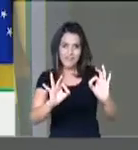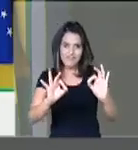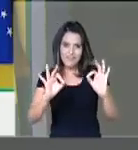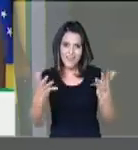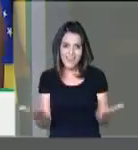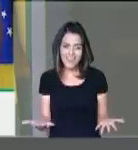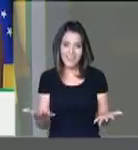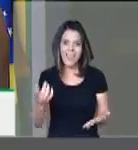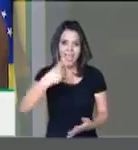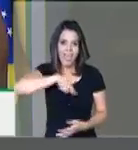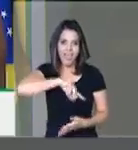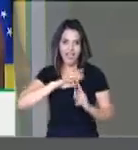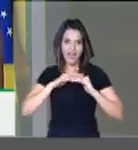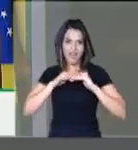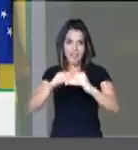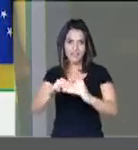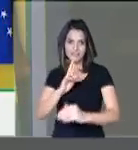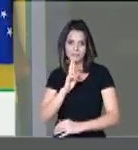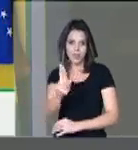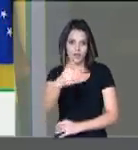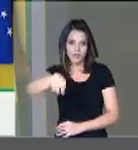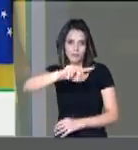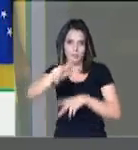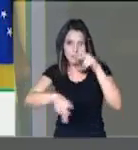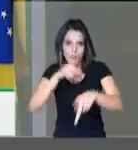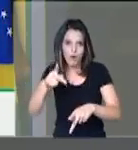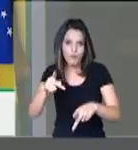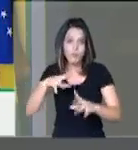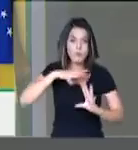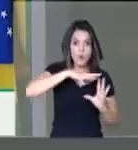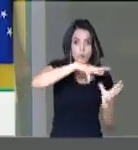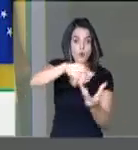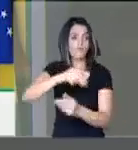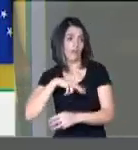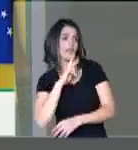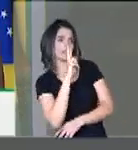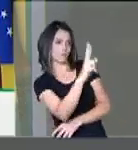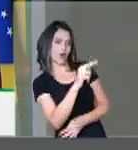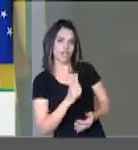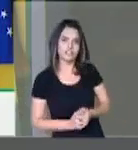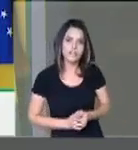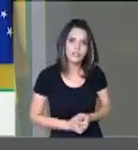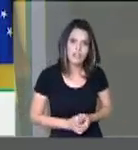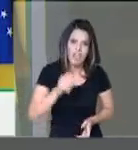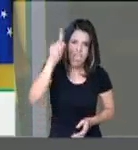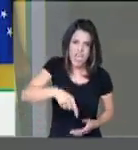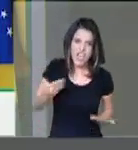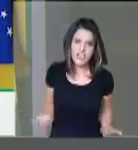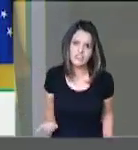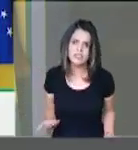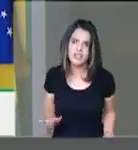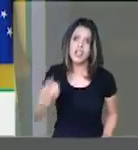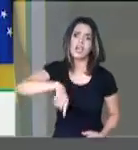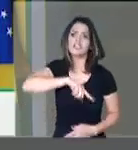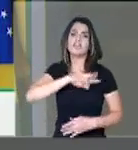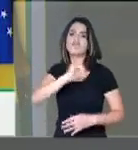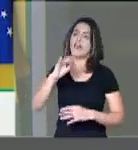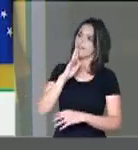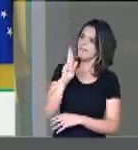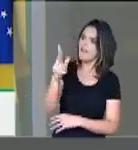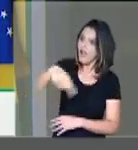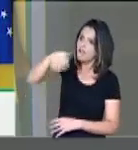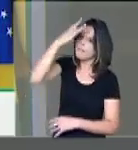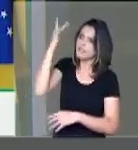parlamento brasileiro é essa resposta que a gente vai dar pro mundo essa resposta eles vai dar pra